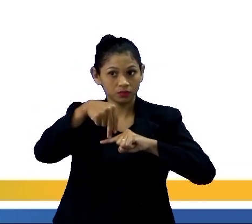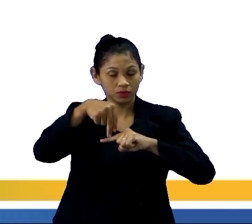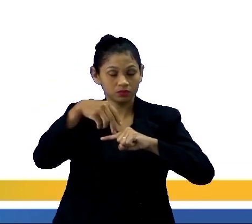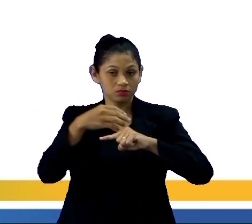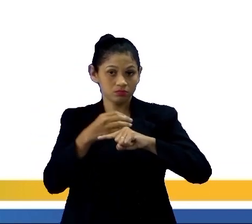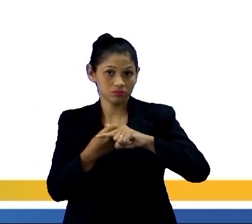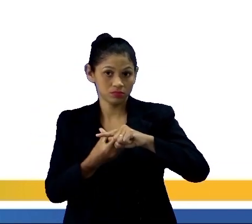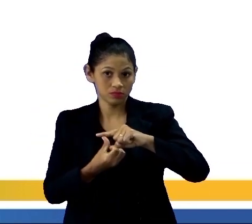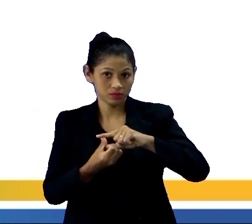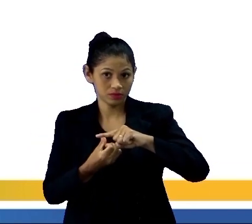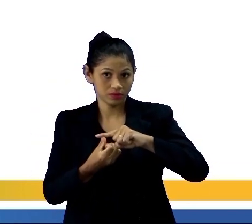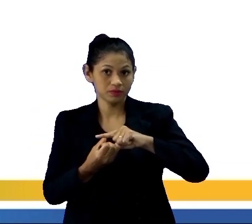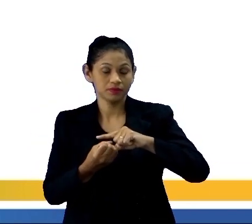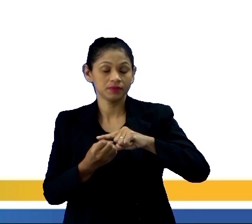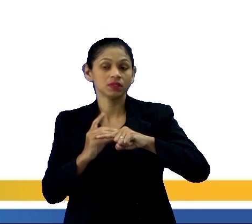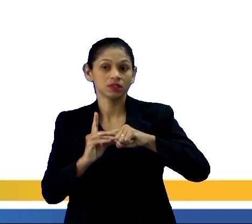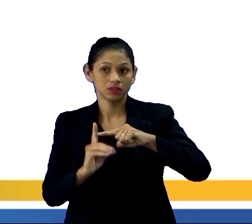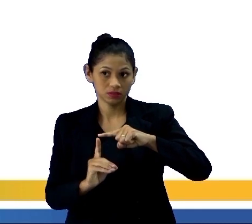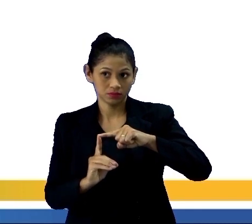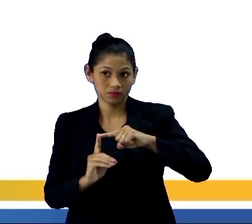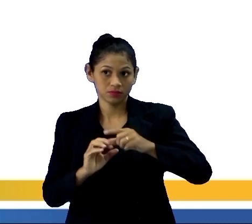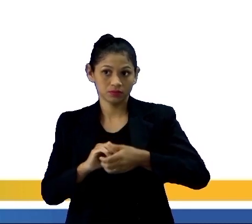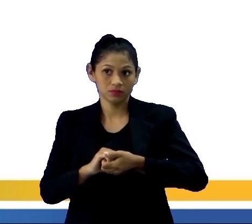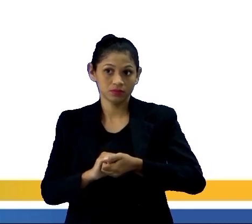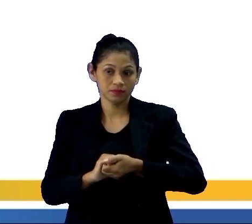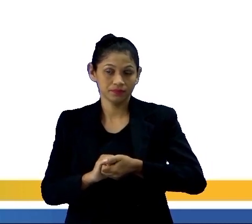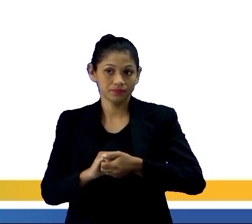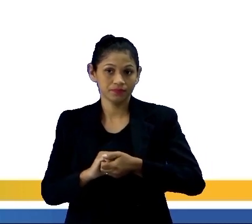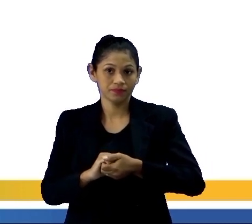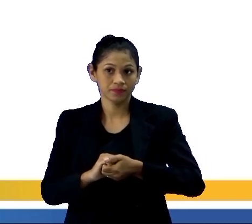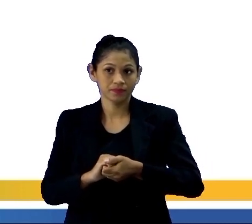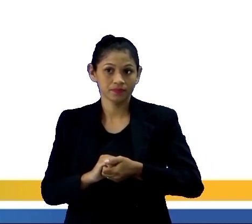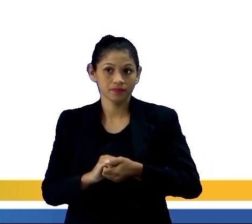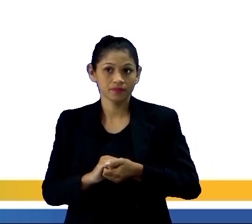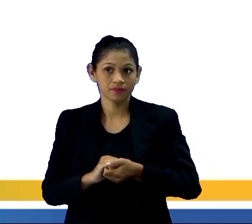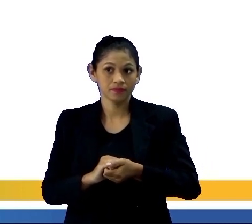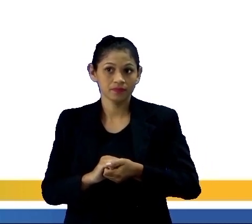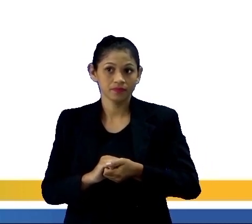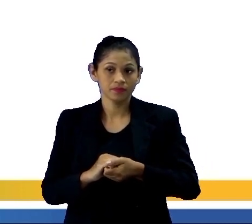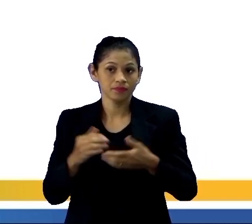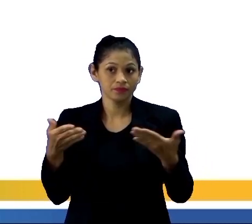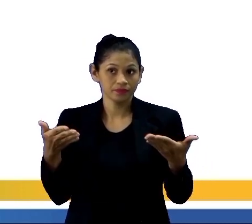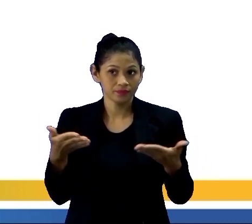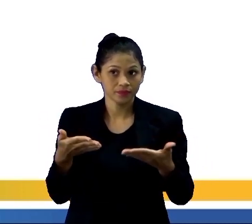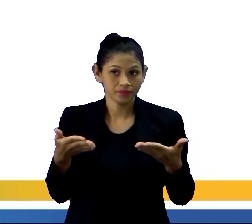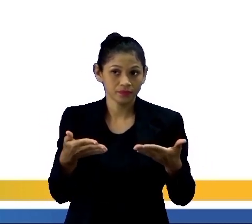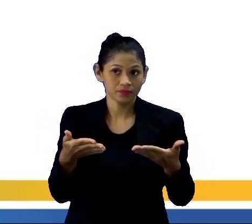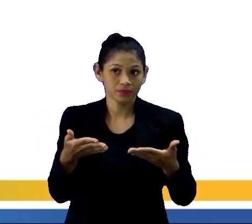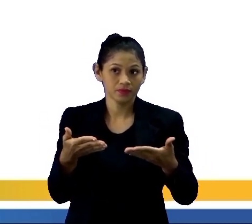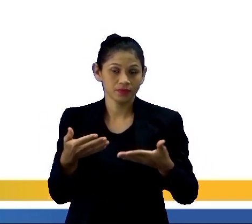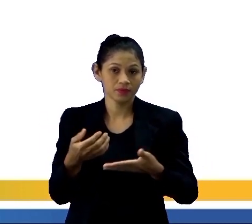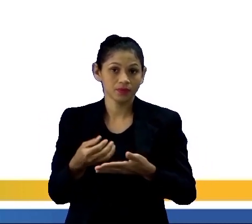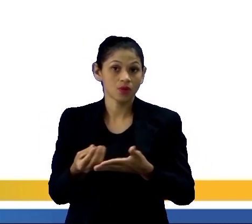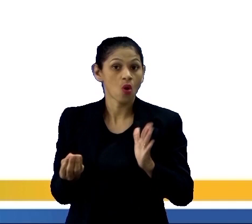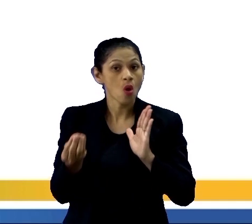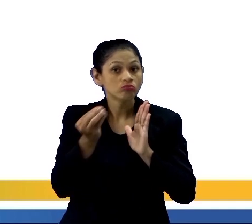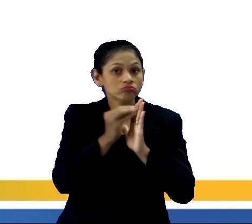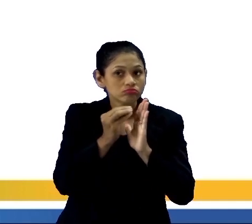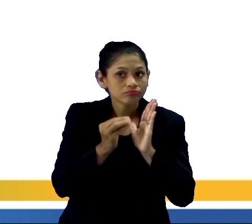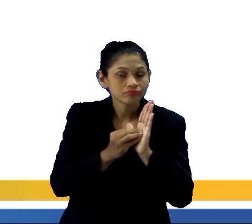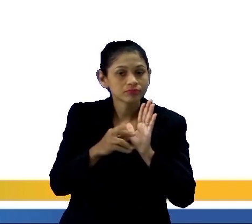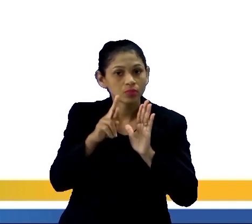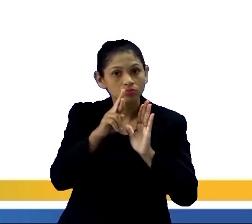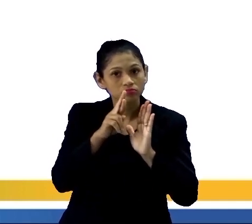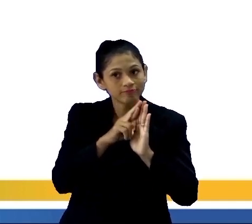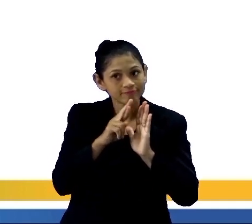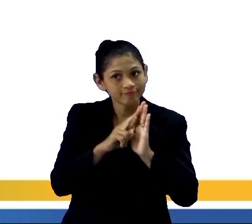denominador. Igual, e vamos repetir o 3 e o x. Aqui, agora, basta aplicar a propriedade